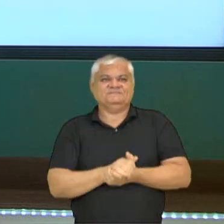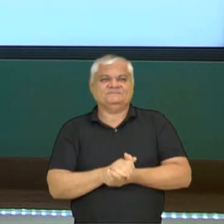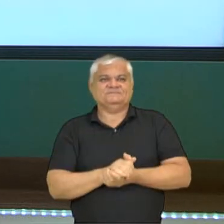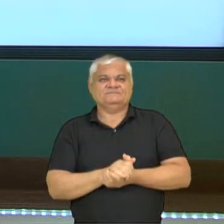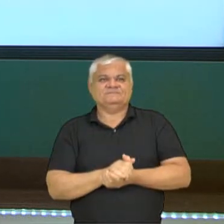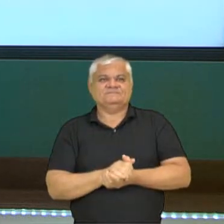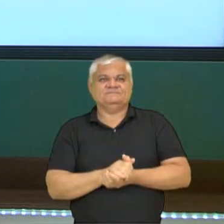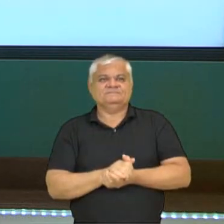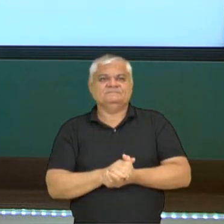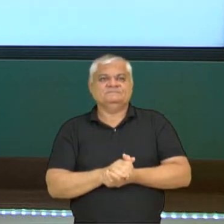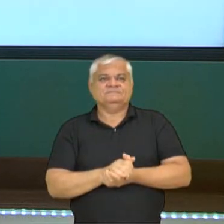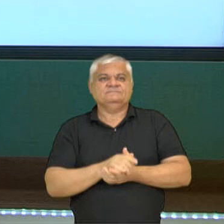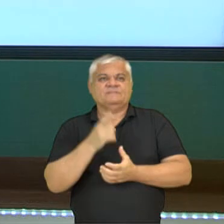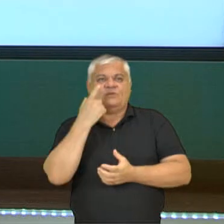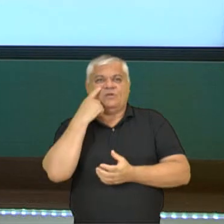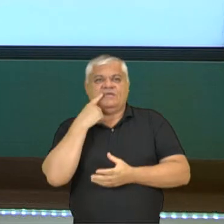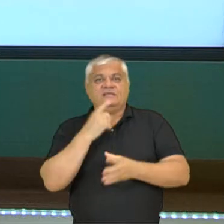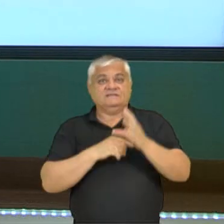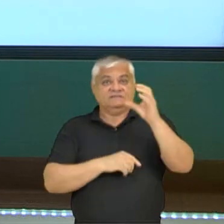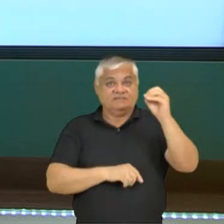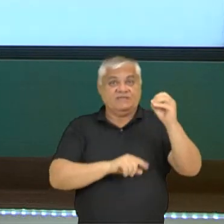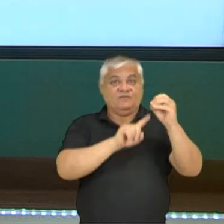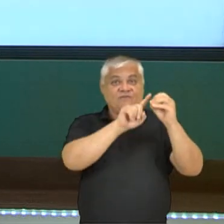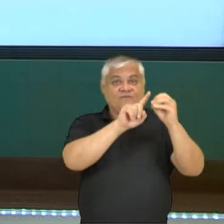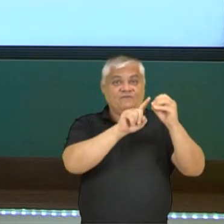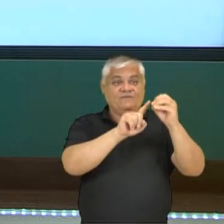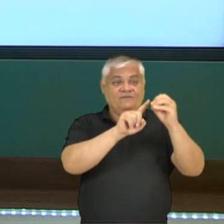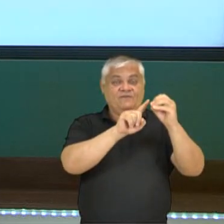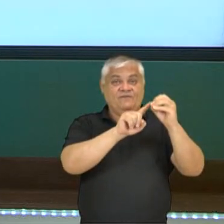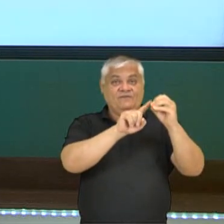ok? Acrescentei, então ficou